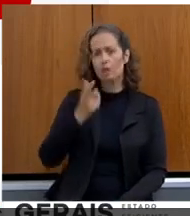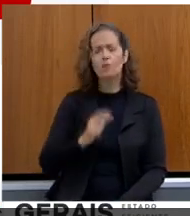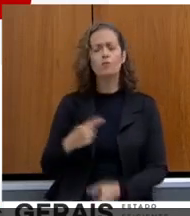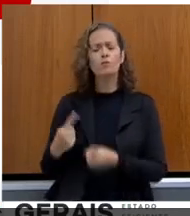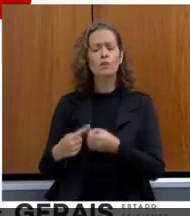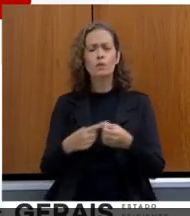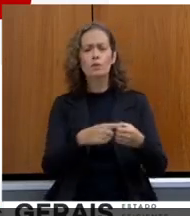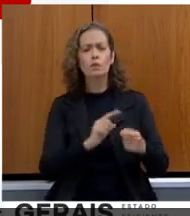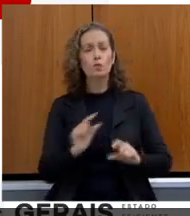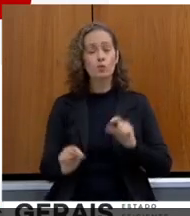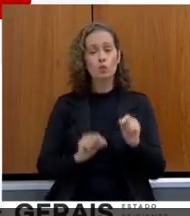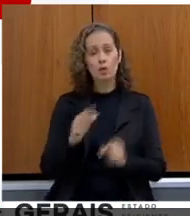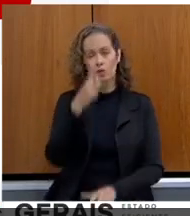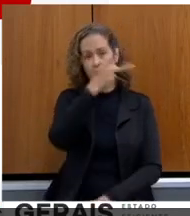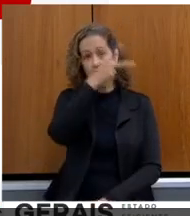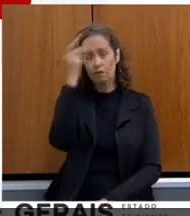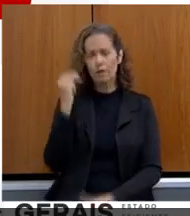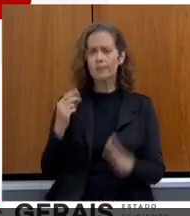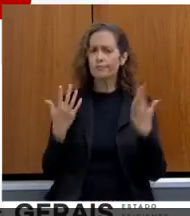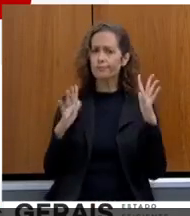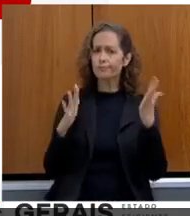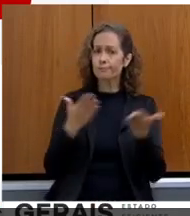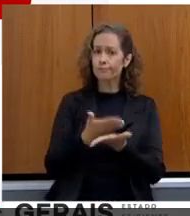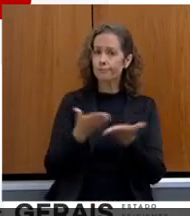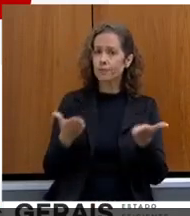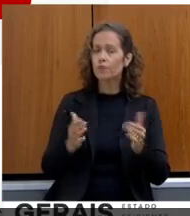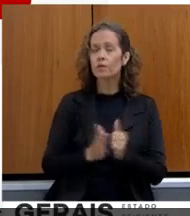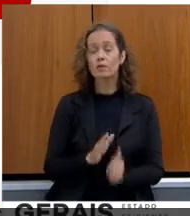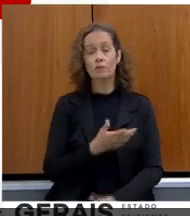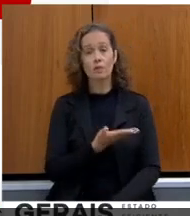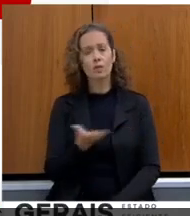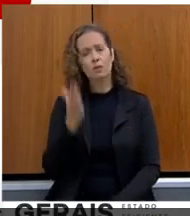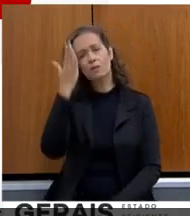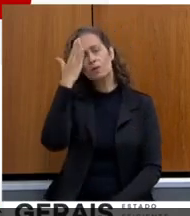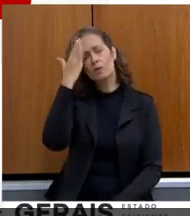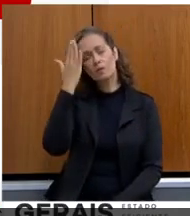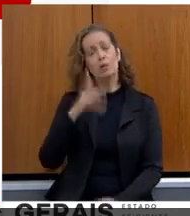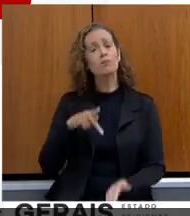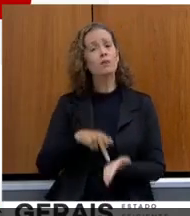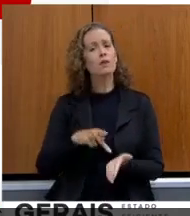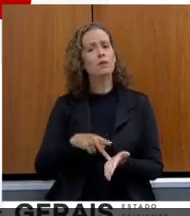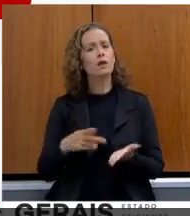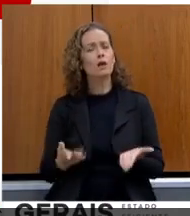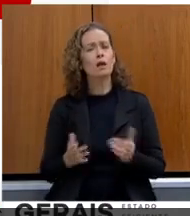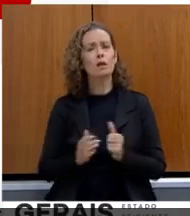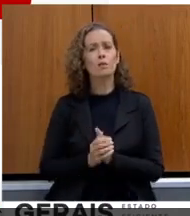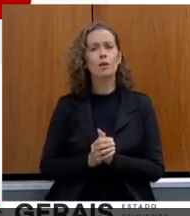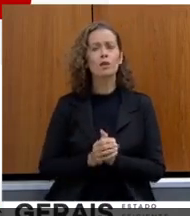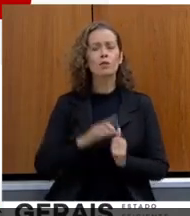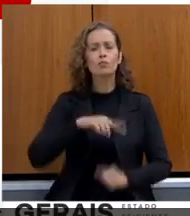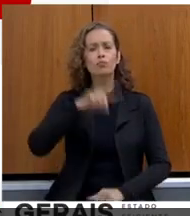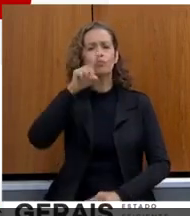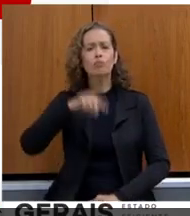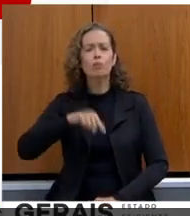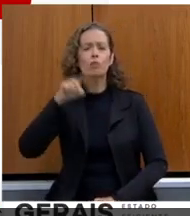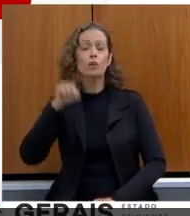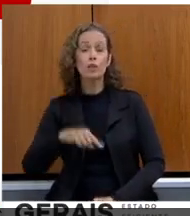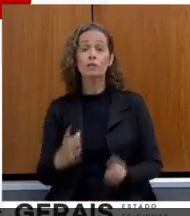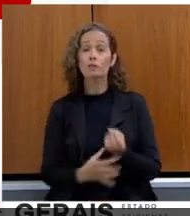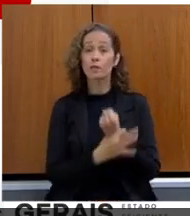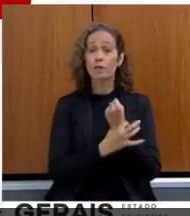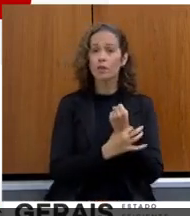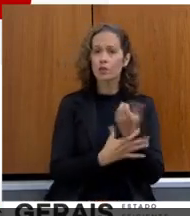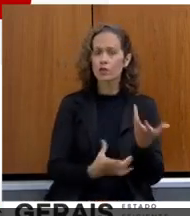prefeito aos quais eu parabenizo muito e vocês vão ter essa finalização de que realmente o Ideb dos seus municípios vai ser garantido